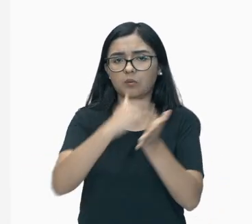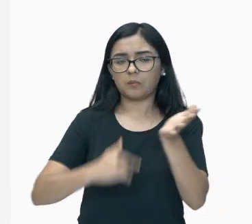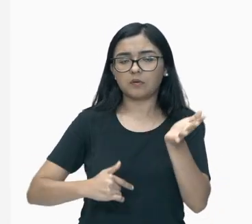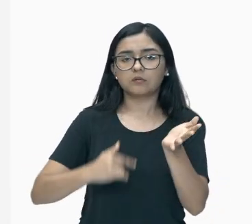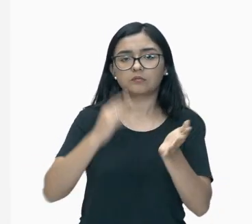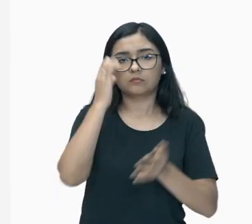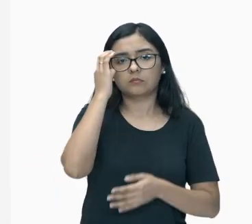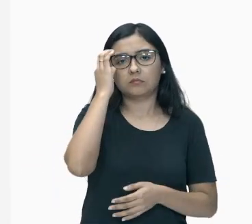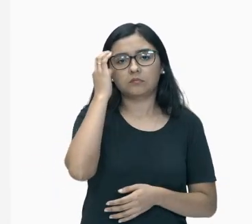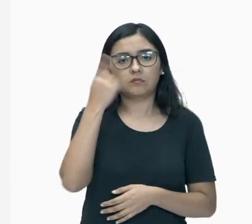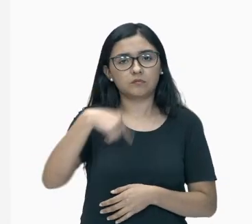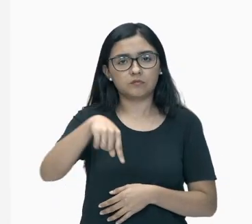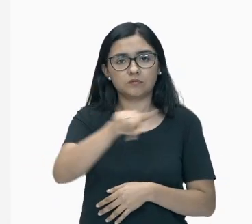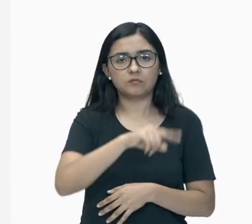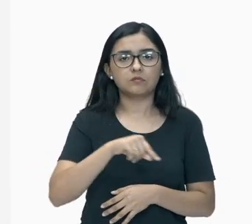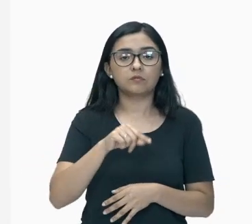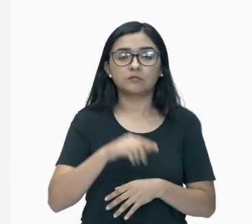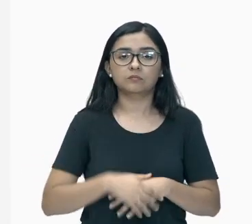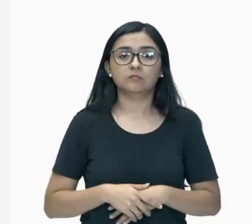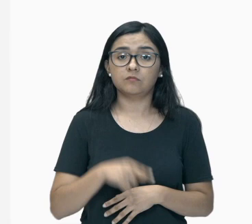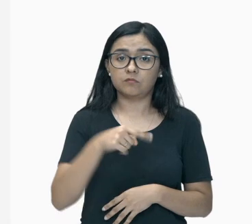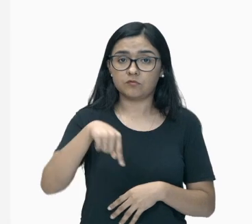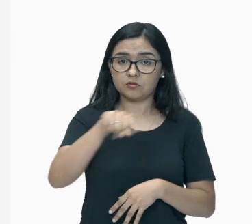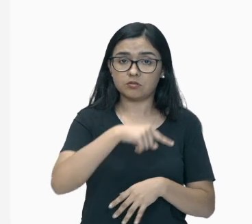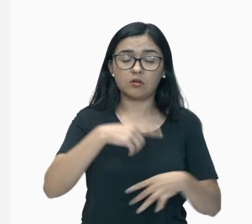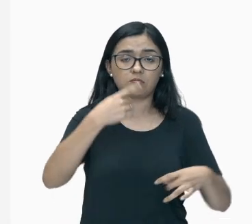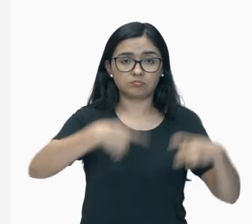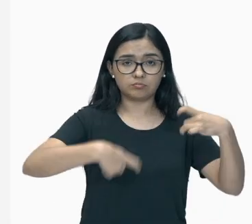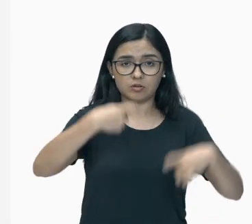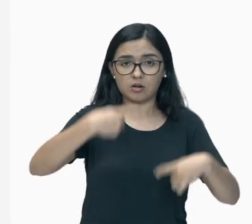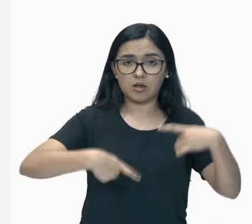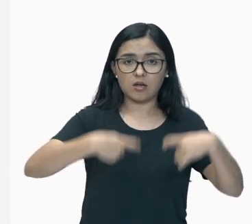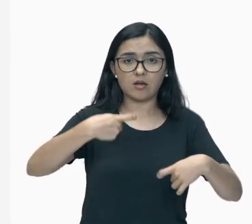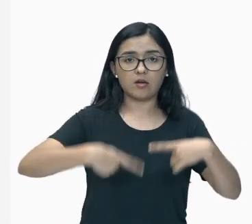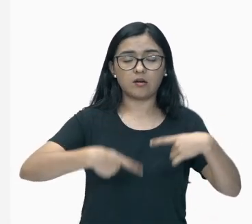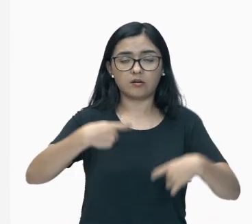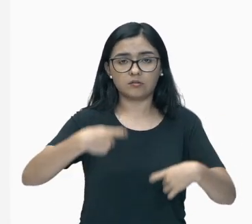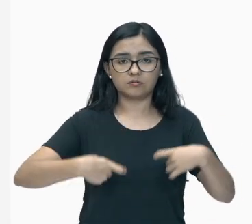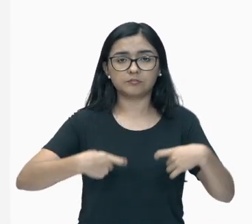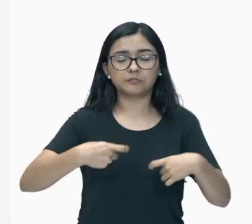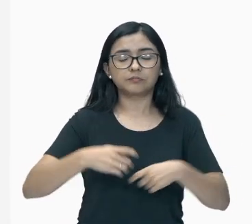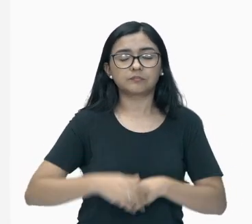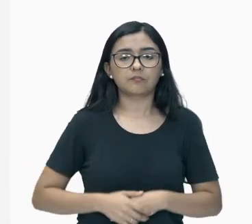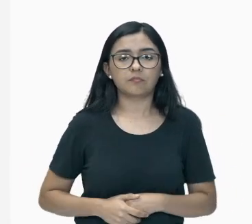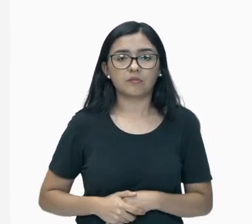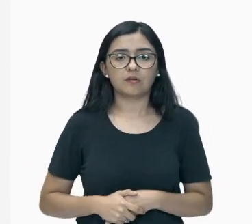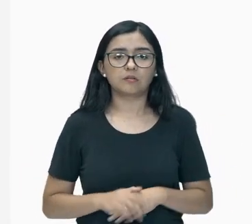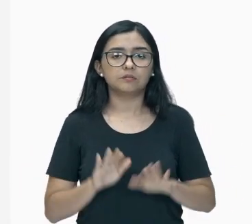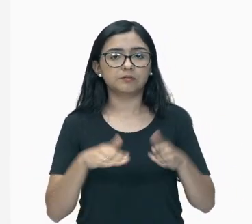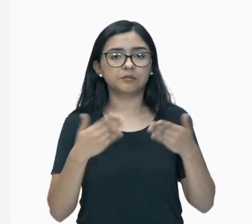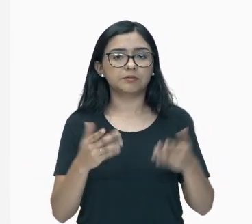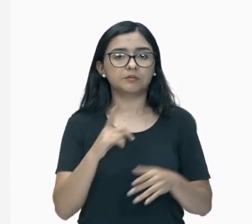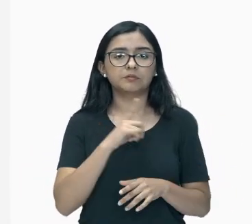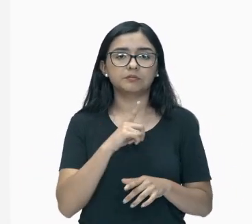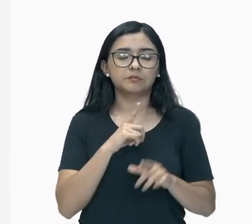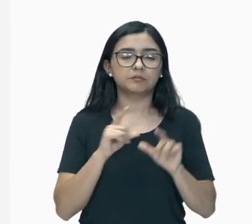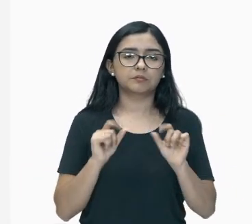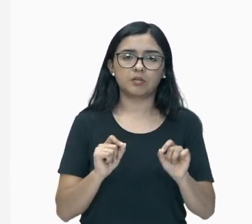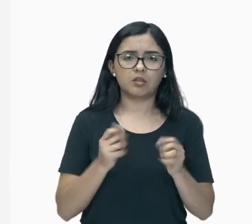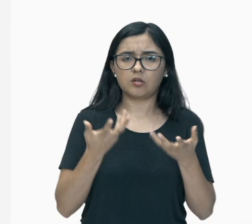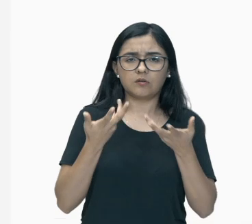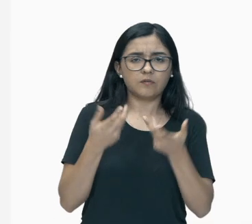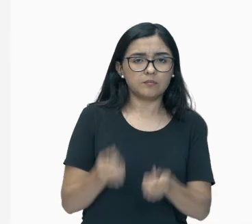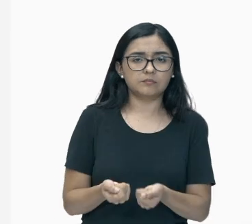e vocês estão em estado de guerra conosco, né? Então, esse estado de rebelião é estado de guerra. Então, nós não vamos aceitar